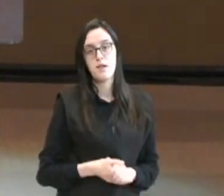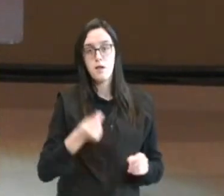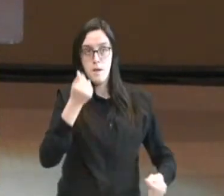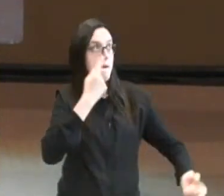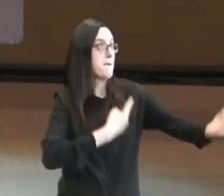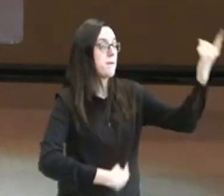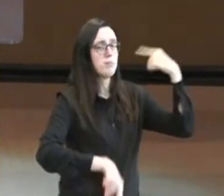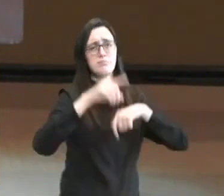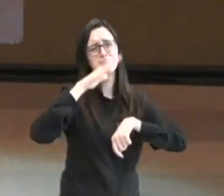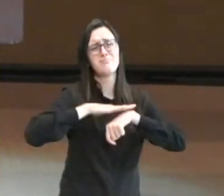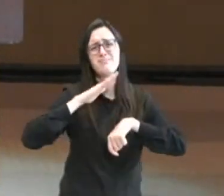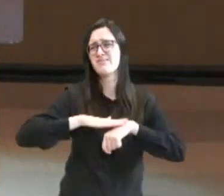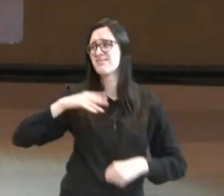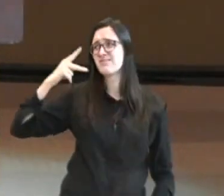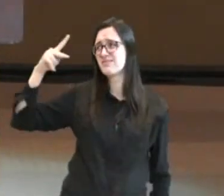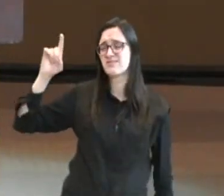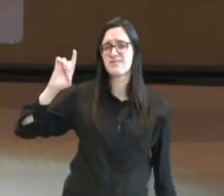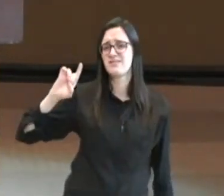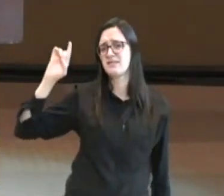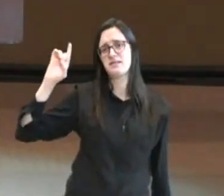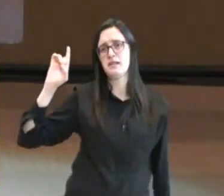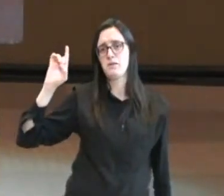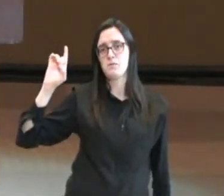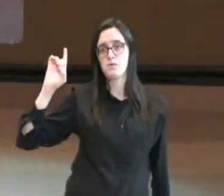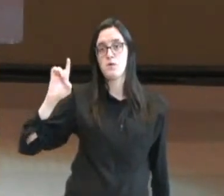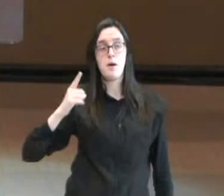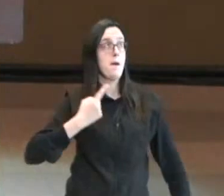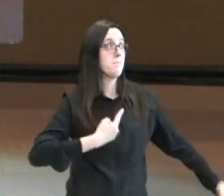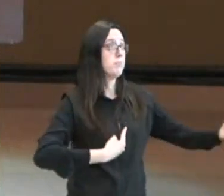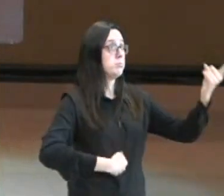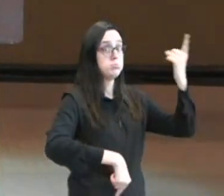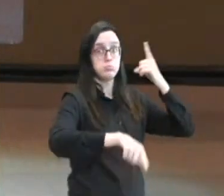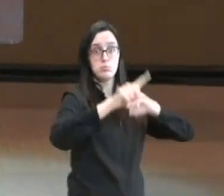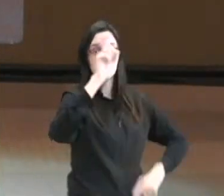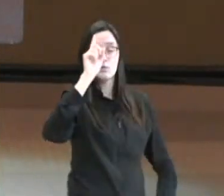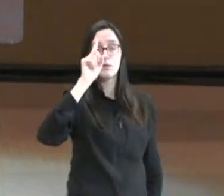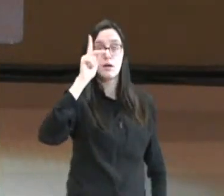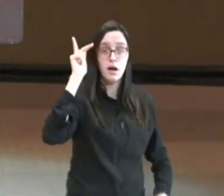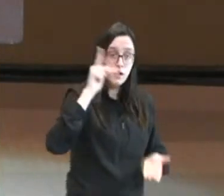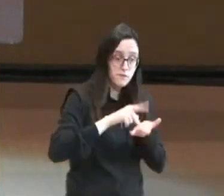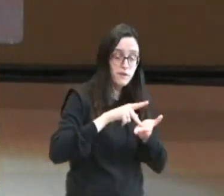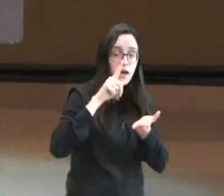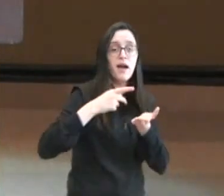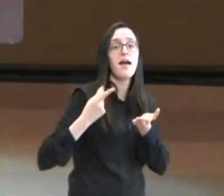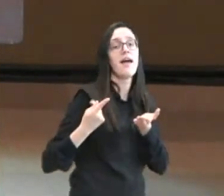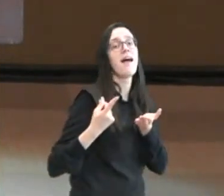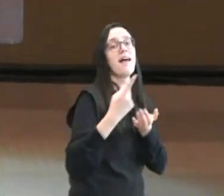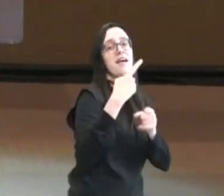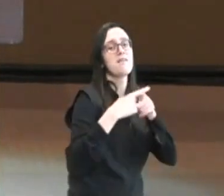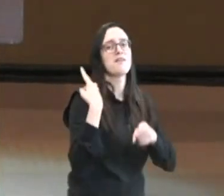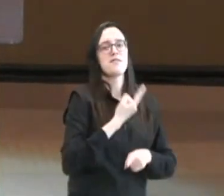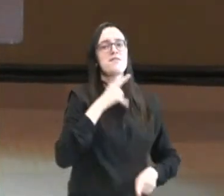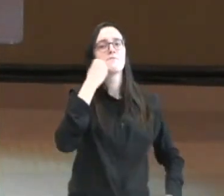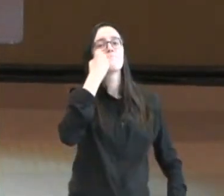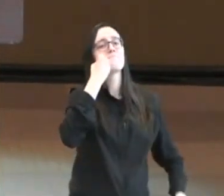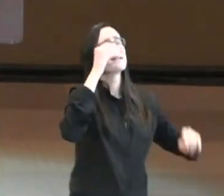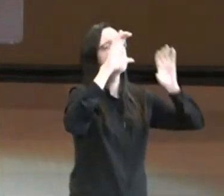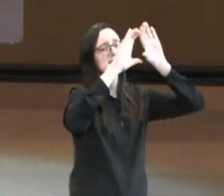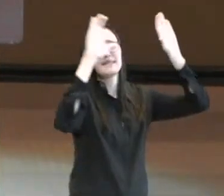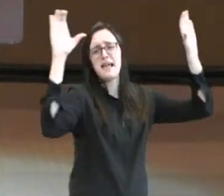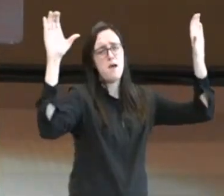de Deus. E a prosperidade verdadeira, ela é eterna, porque nós vamos desfrutar lá no céu.